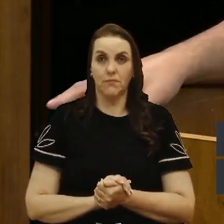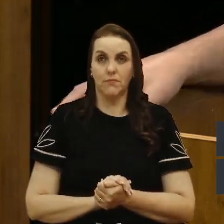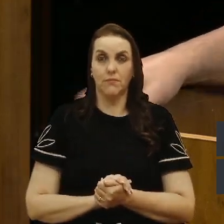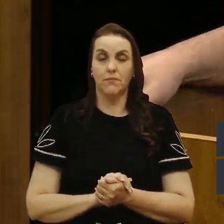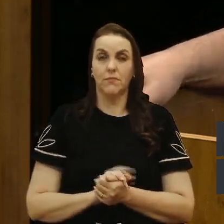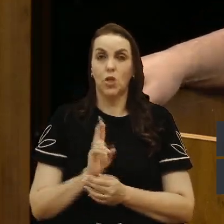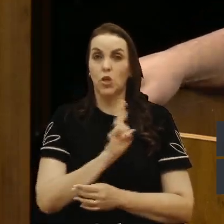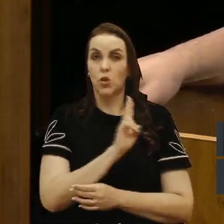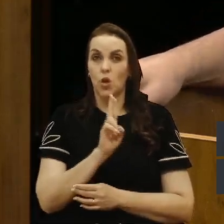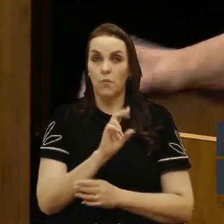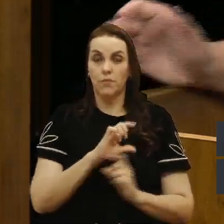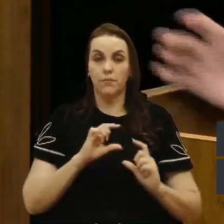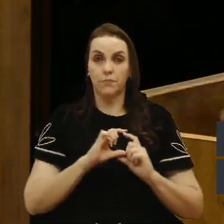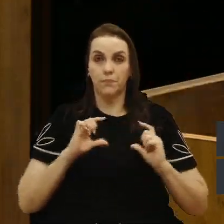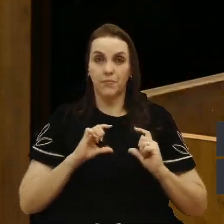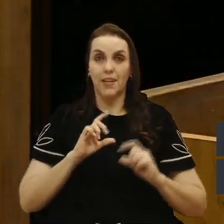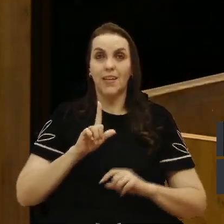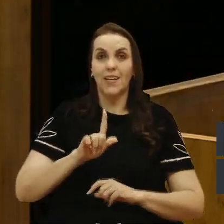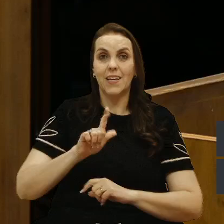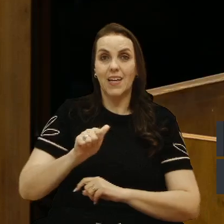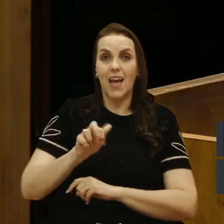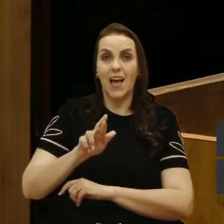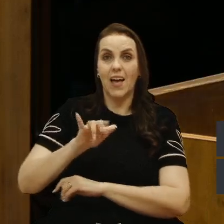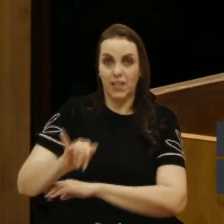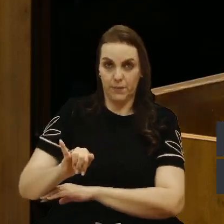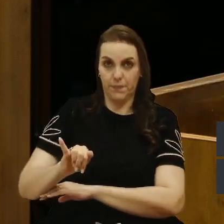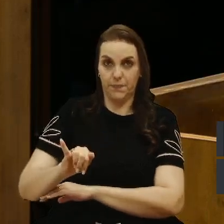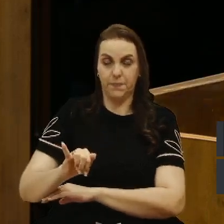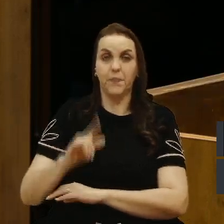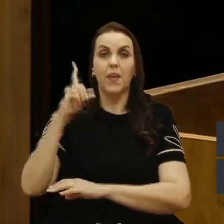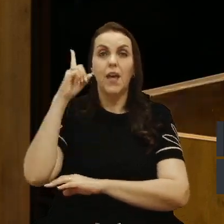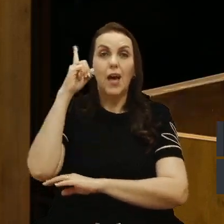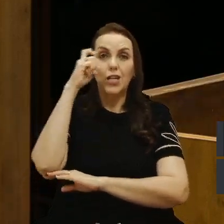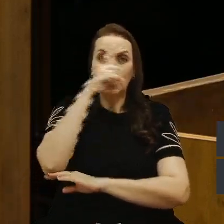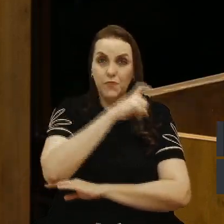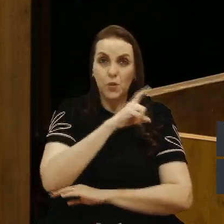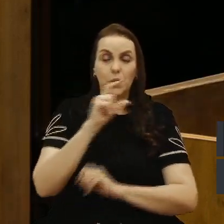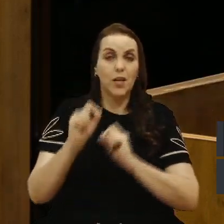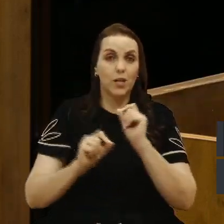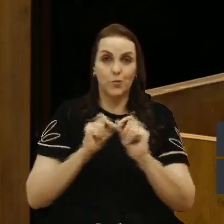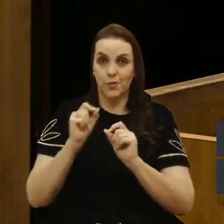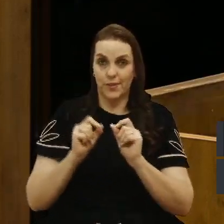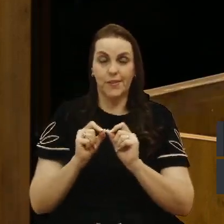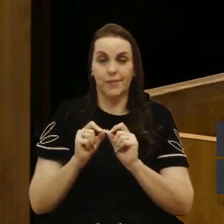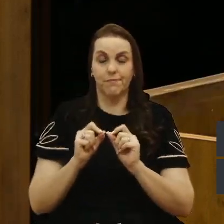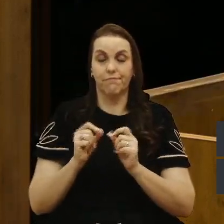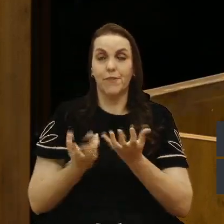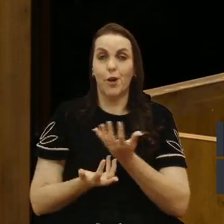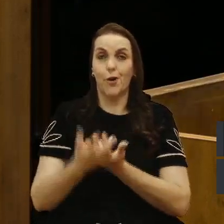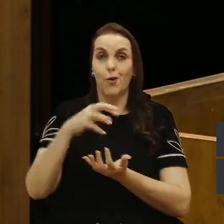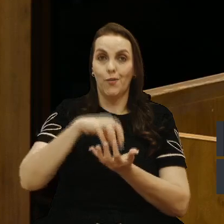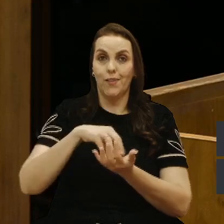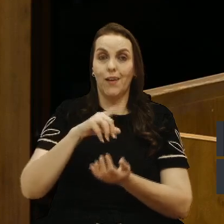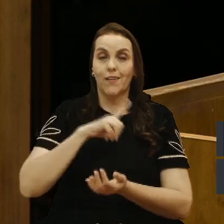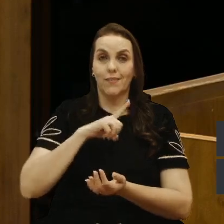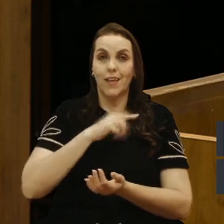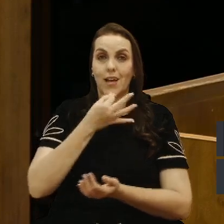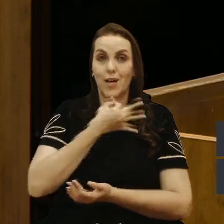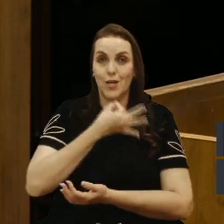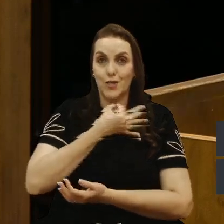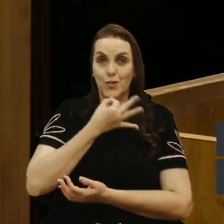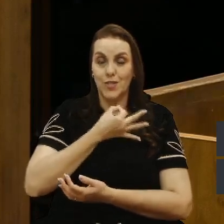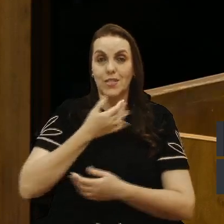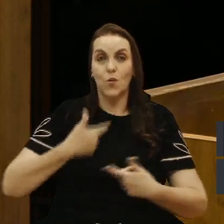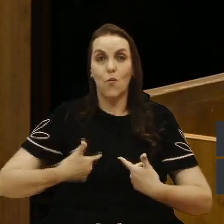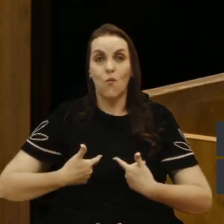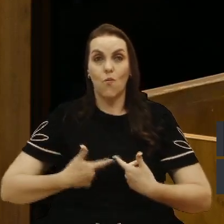termo GARI. A dificuldade que a Codeca tem em Caxias é o custo. E